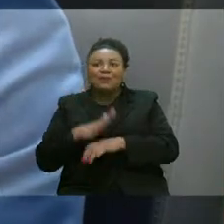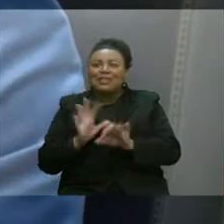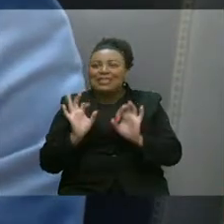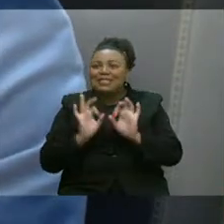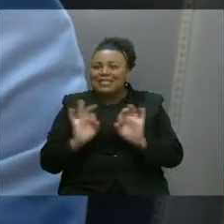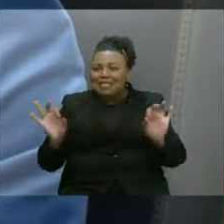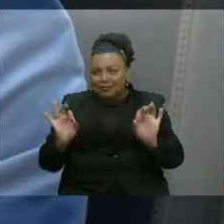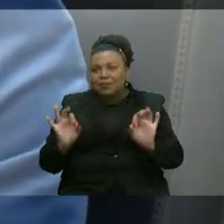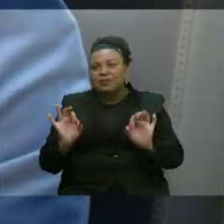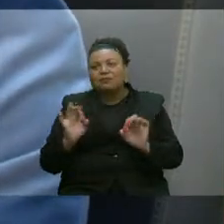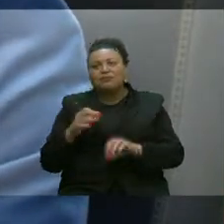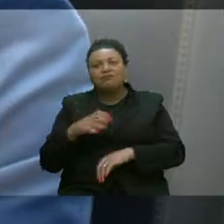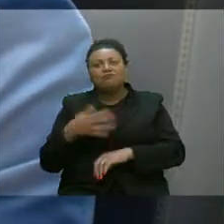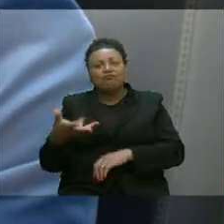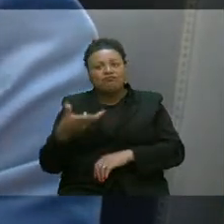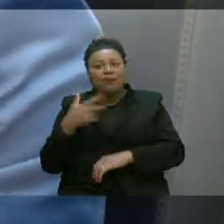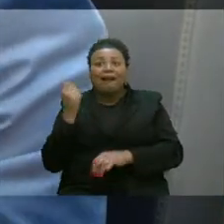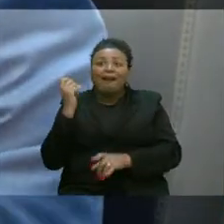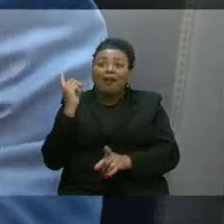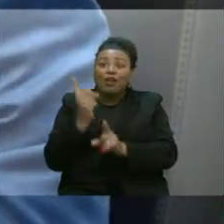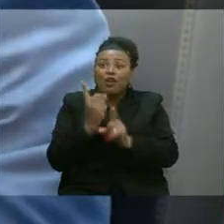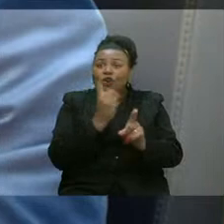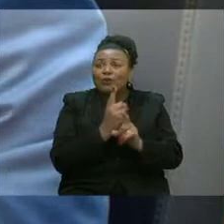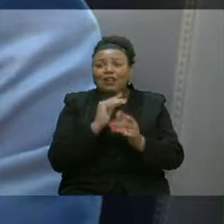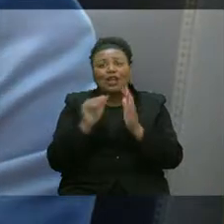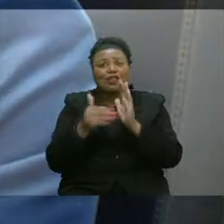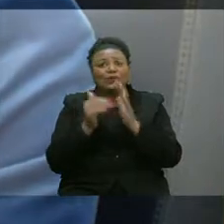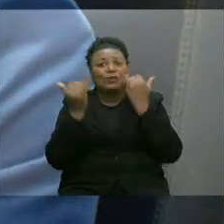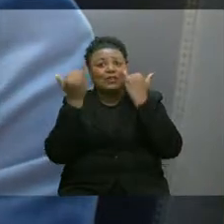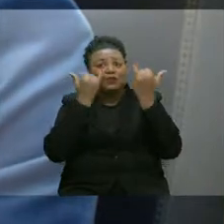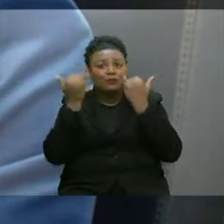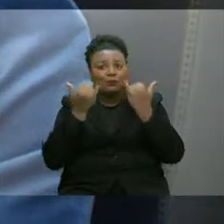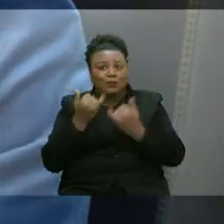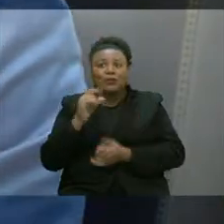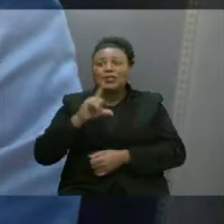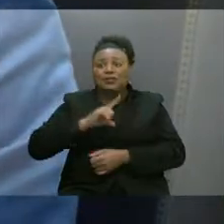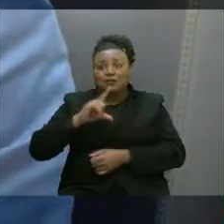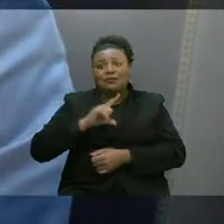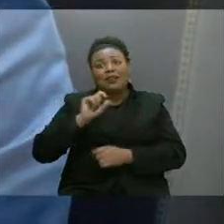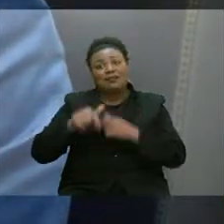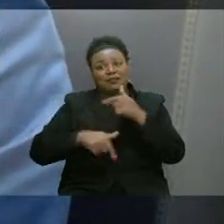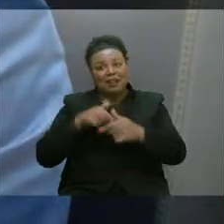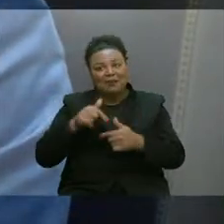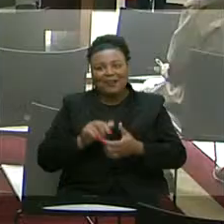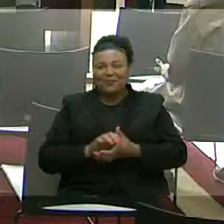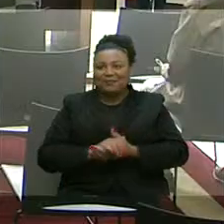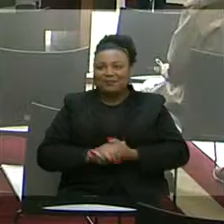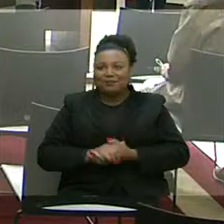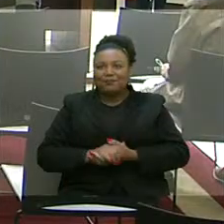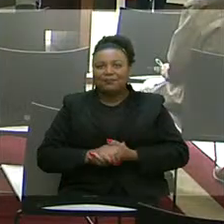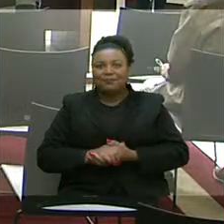mais otimizada, encontrar todos os dados que nós estamos colhendo através desse trabalho.